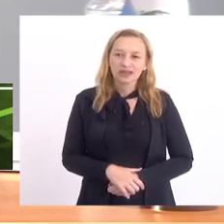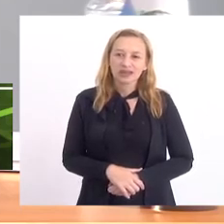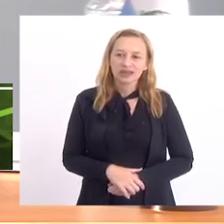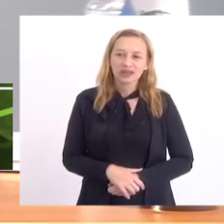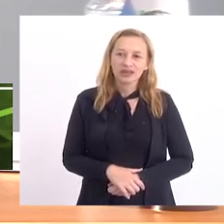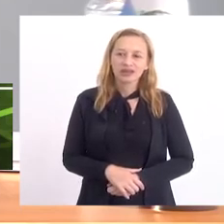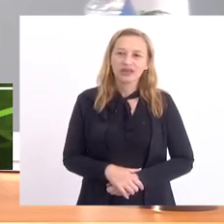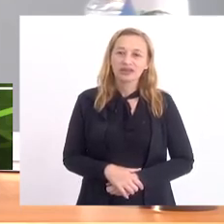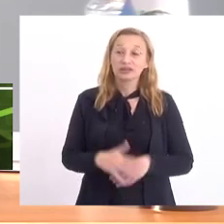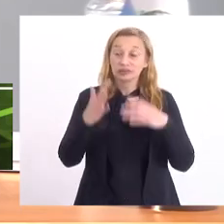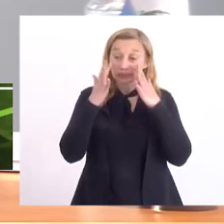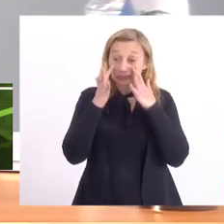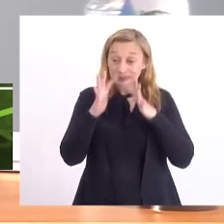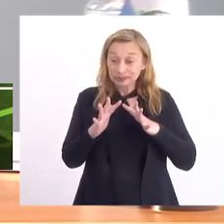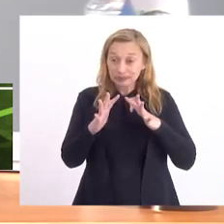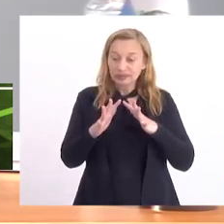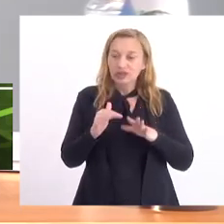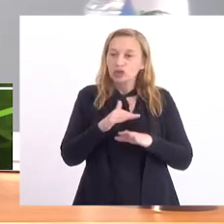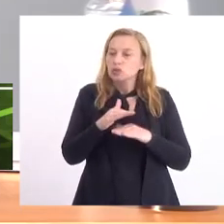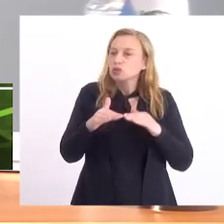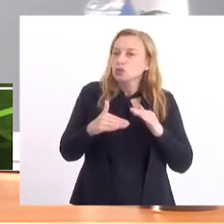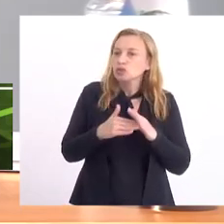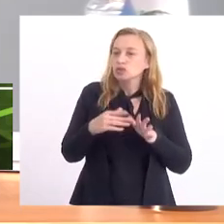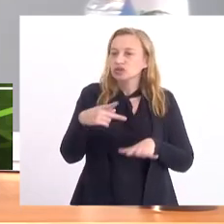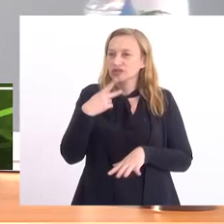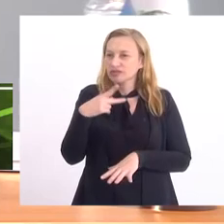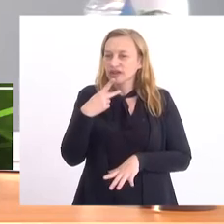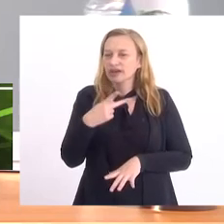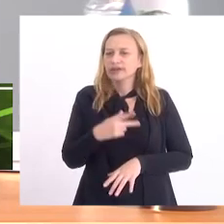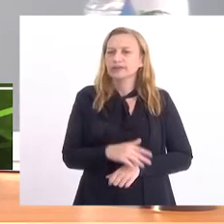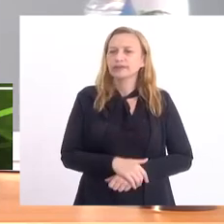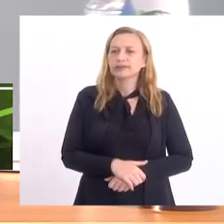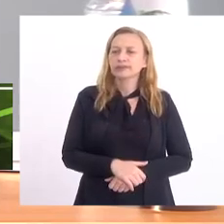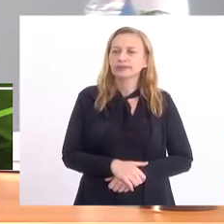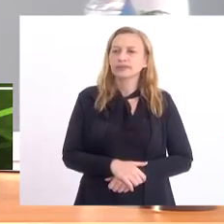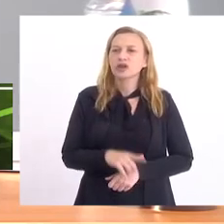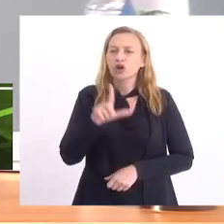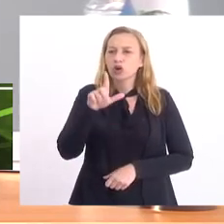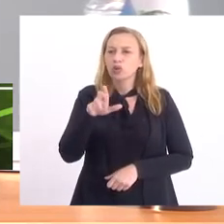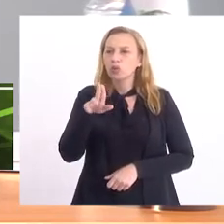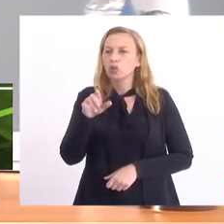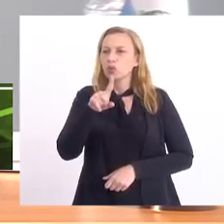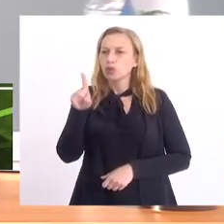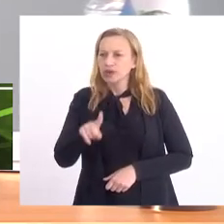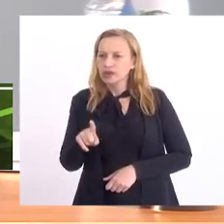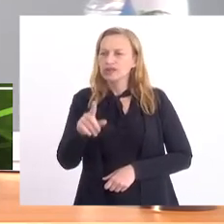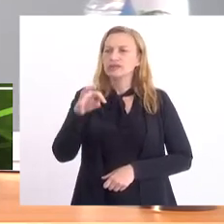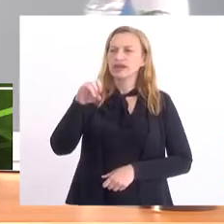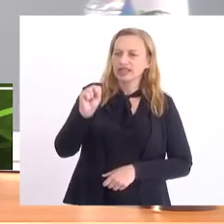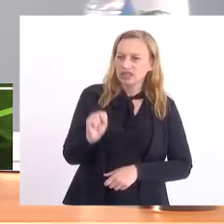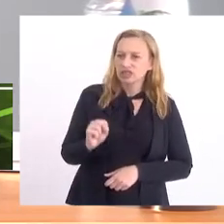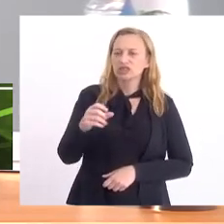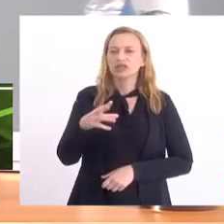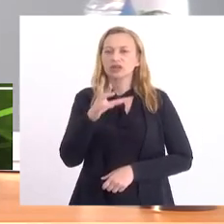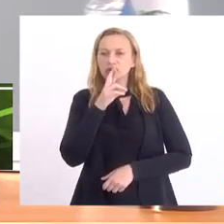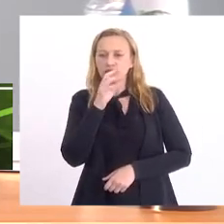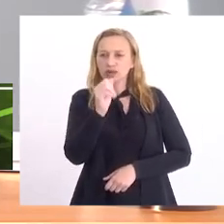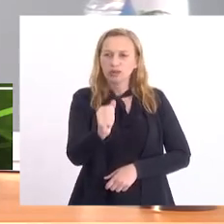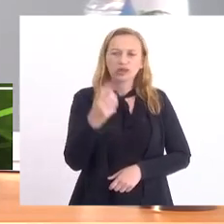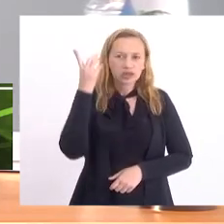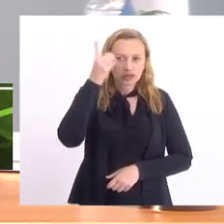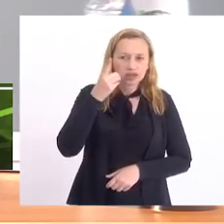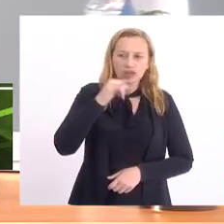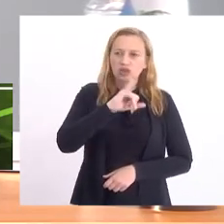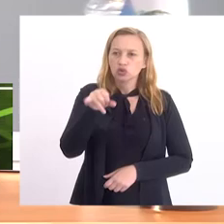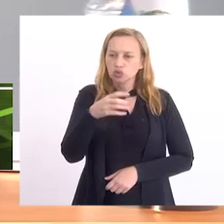ouvi aqui atentamente, deputado Luiz Martins, deputado Rodrigo Amorim, o João